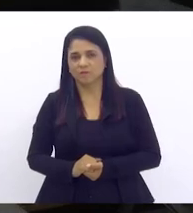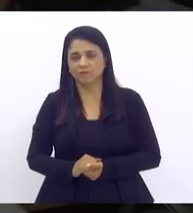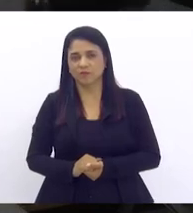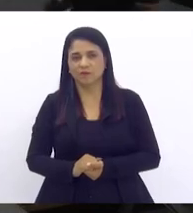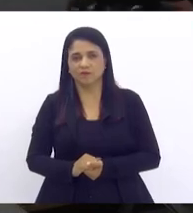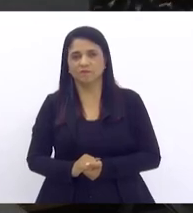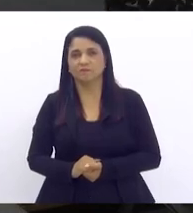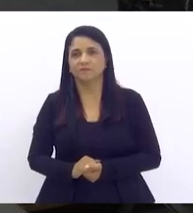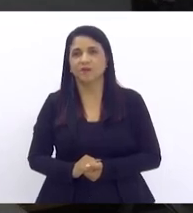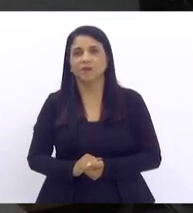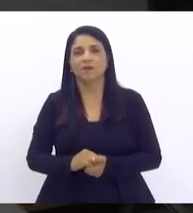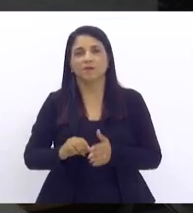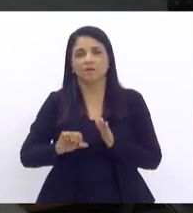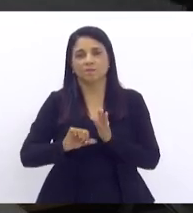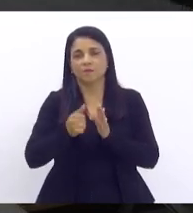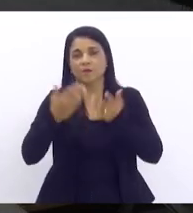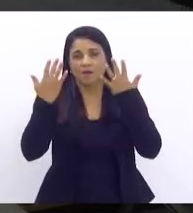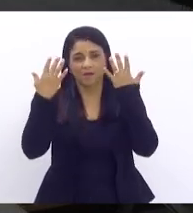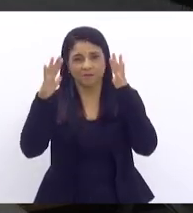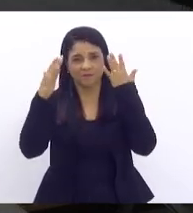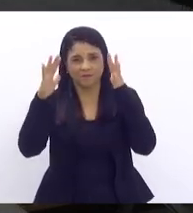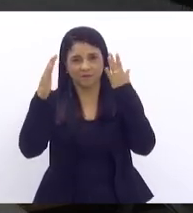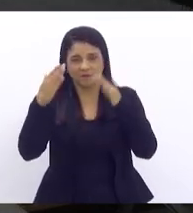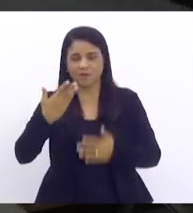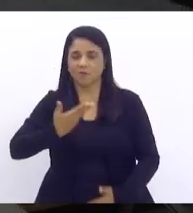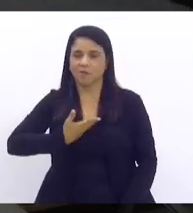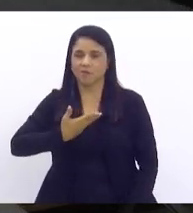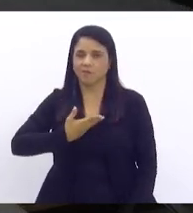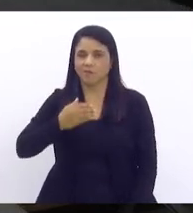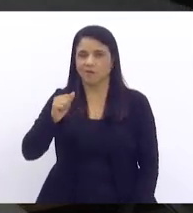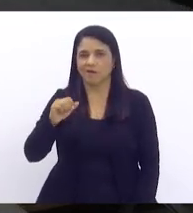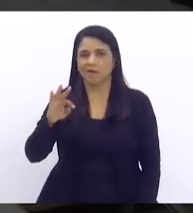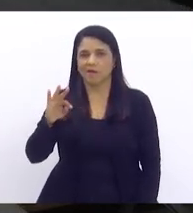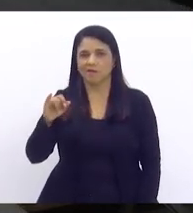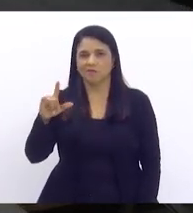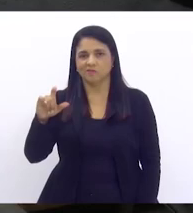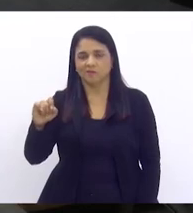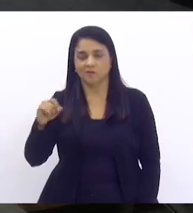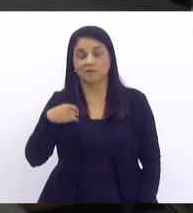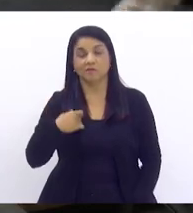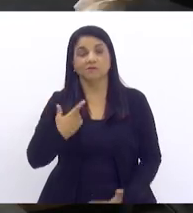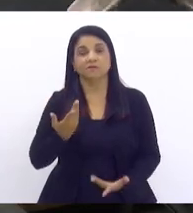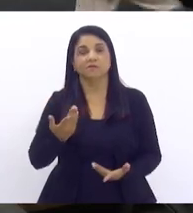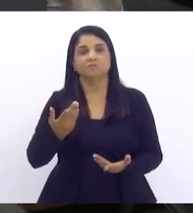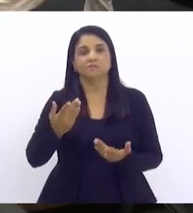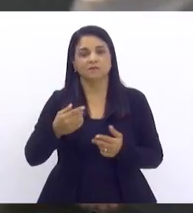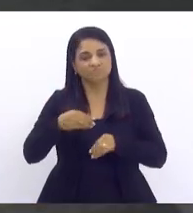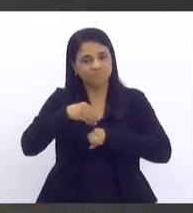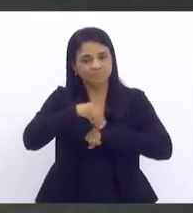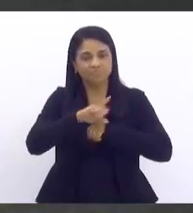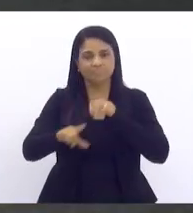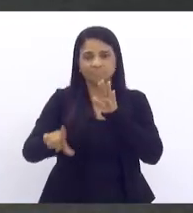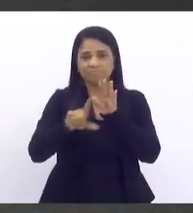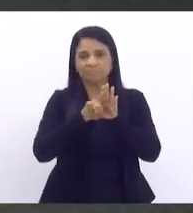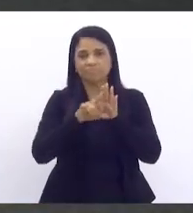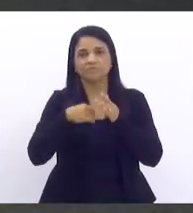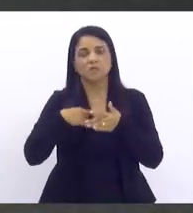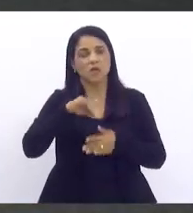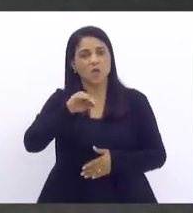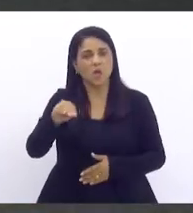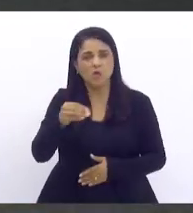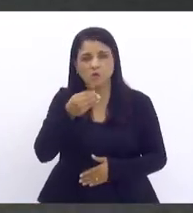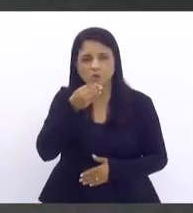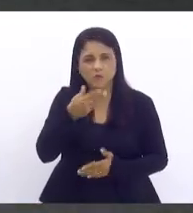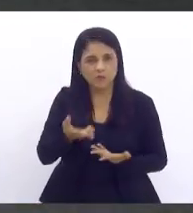Primeiro, saudar o colega Atila Nunes por essa indicação legislativa, aproveitar a oportunidade para